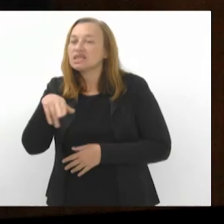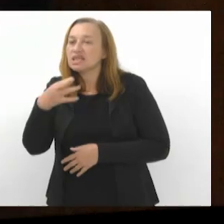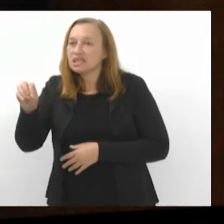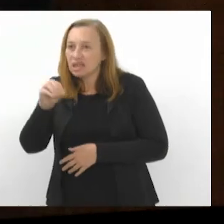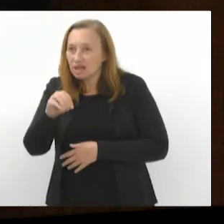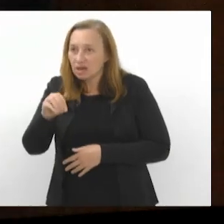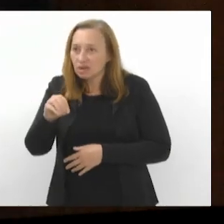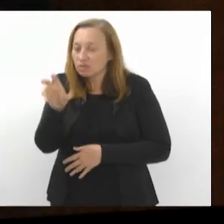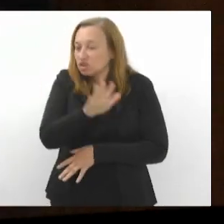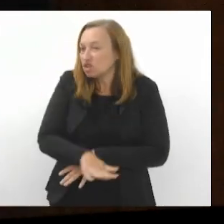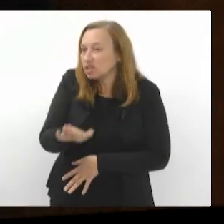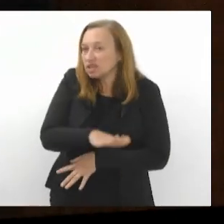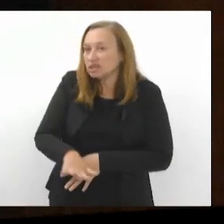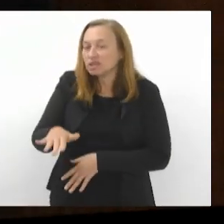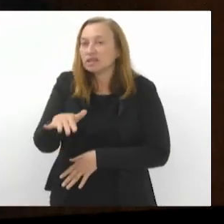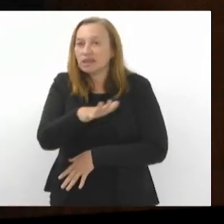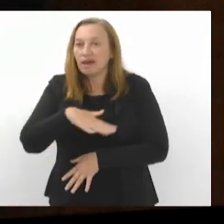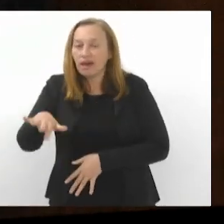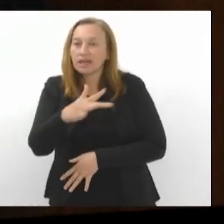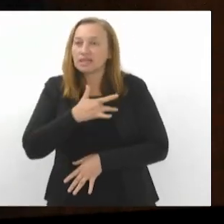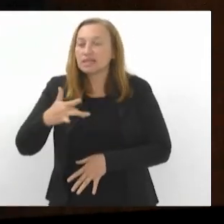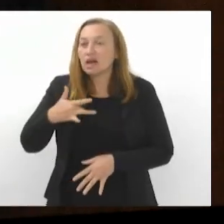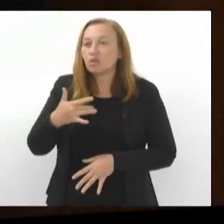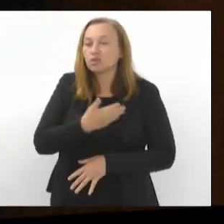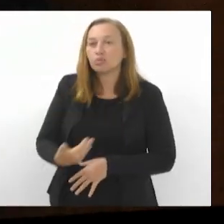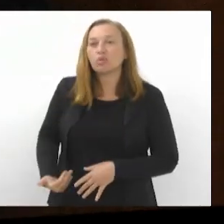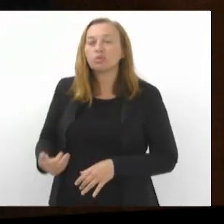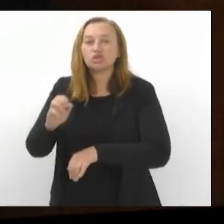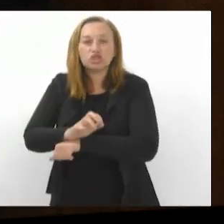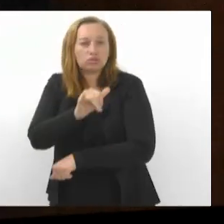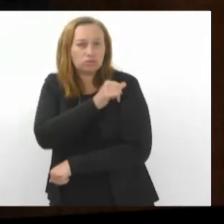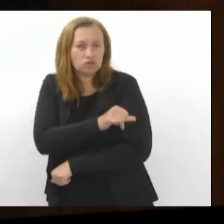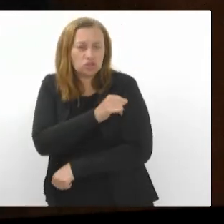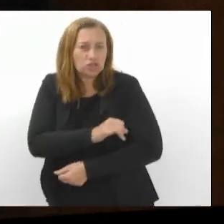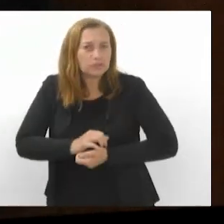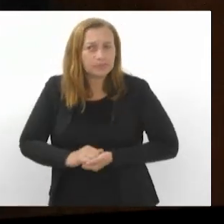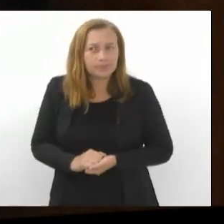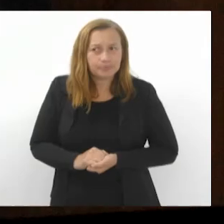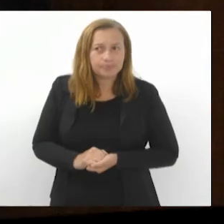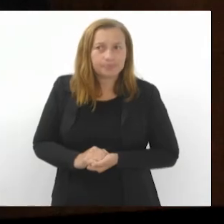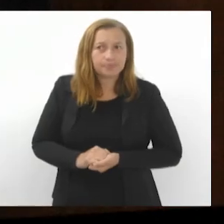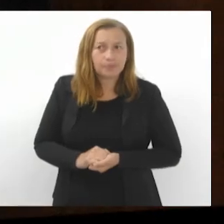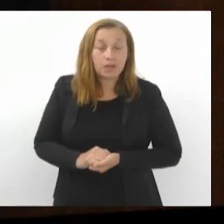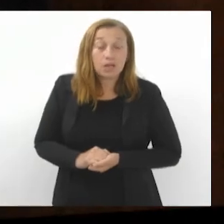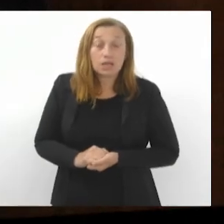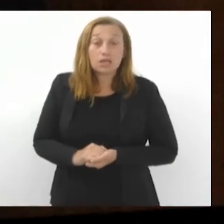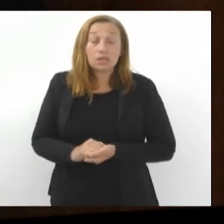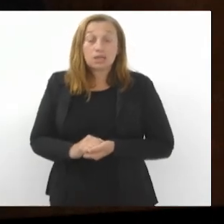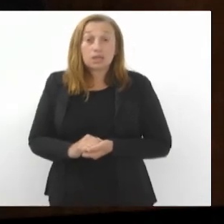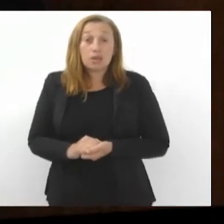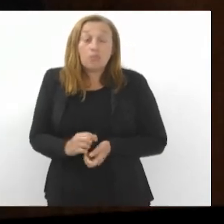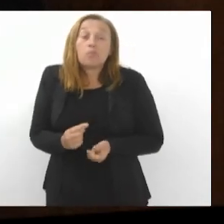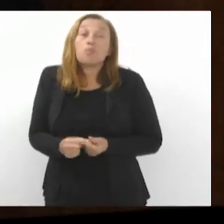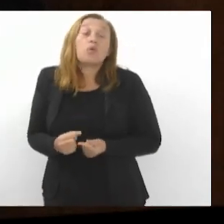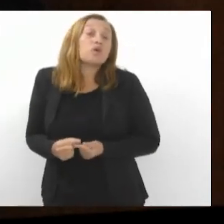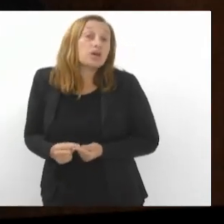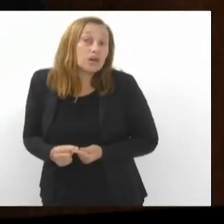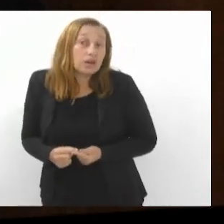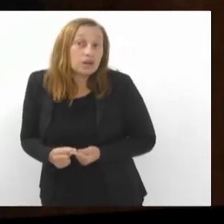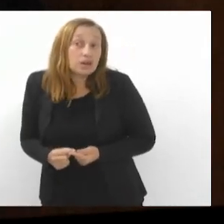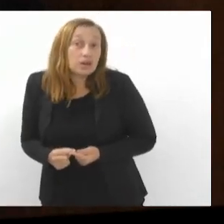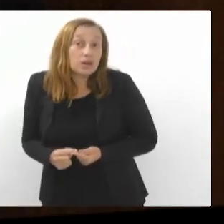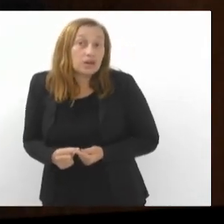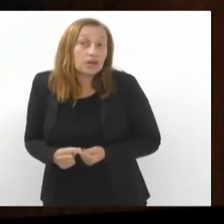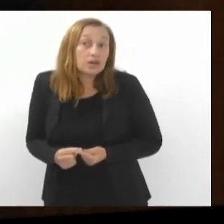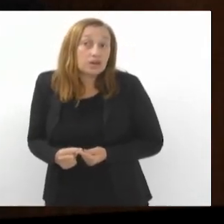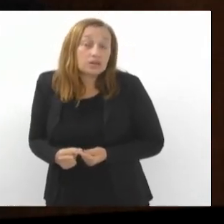área da saúde pública no âmbito do Estado do Rio de Janeiro. Isso porque, presidente,